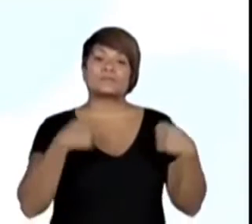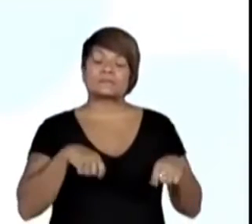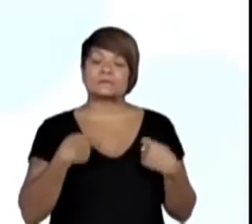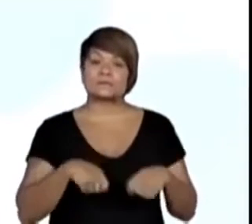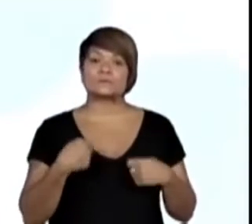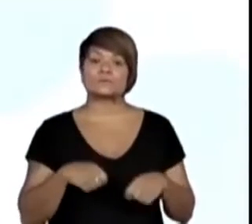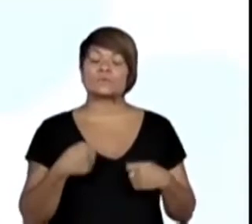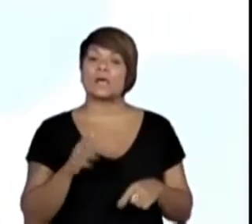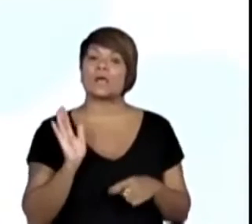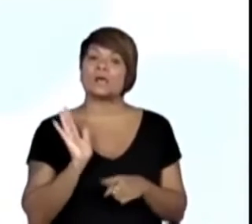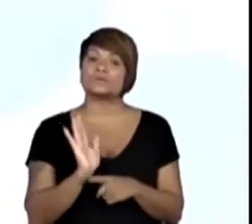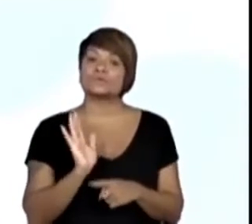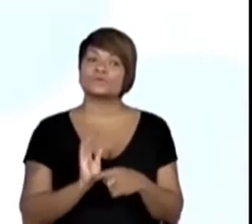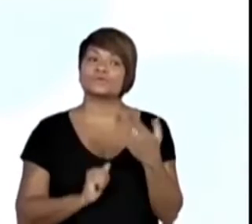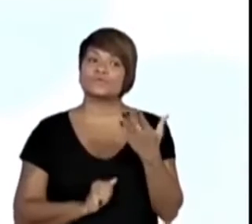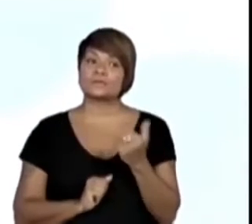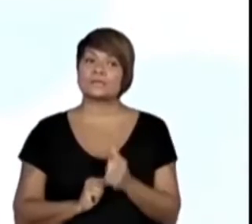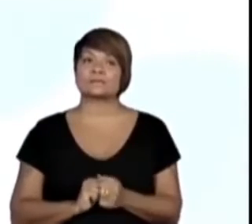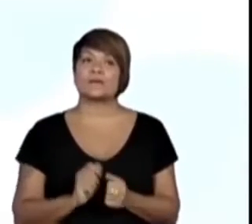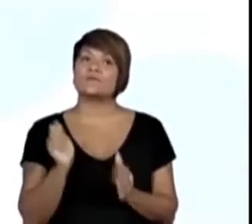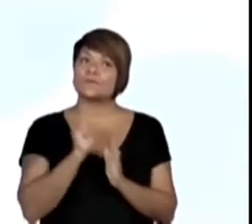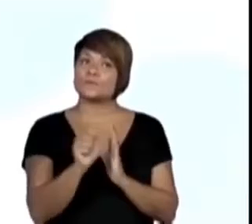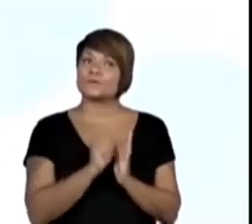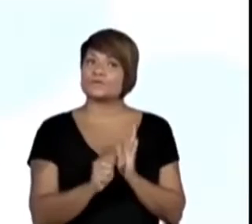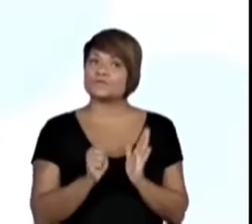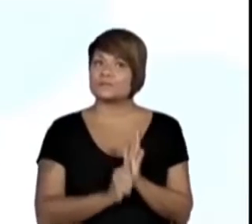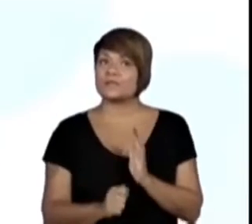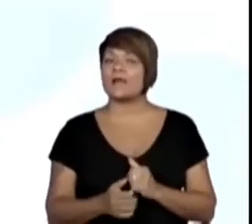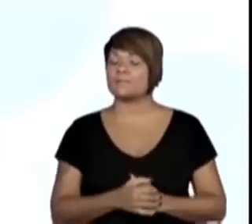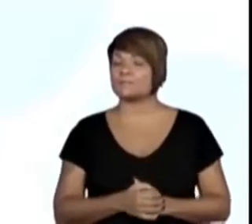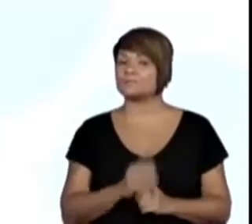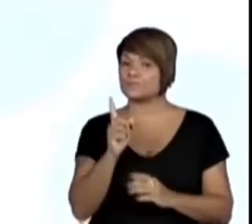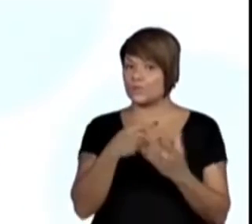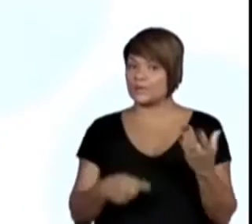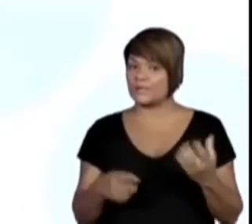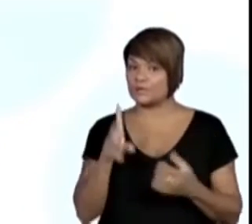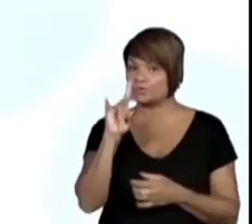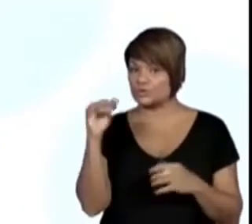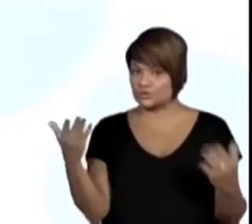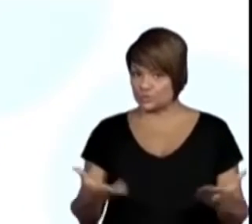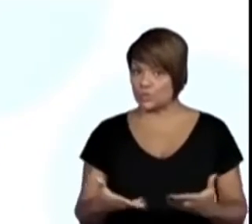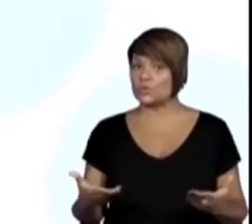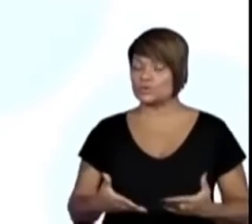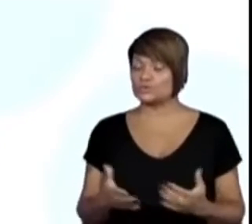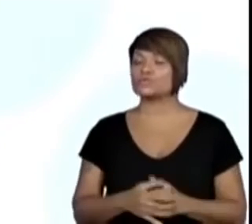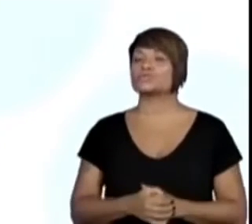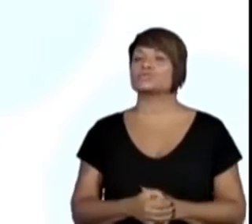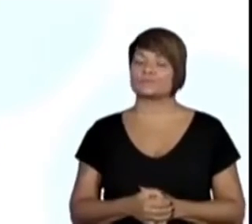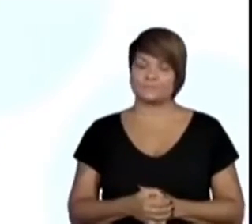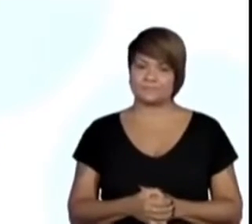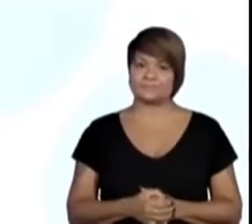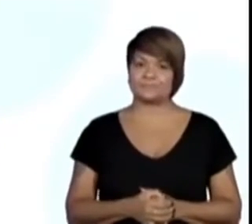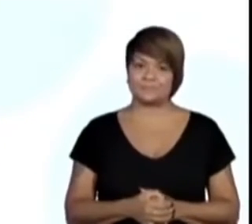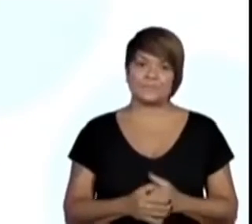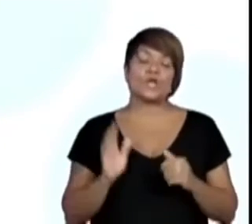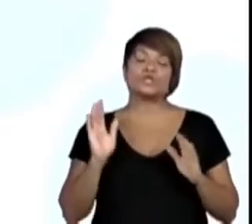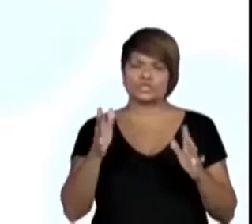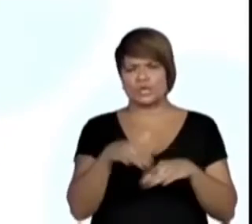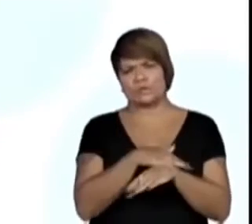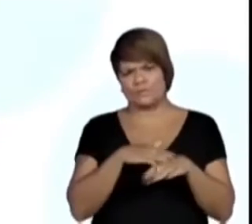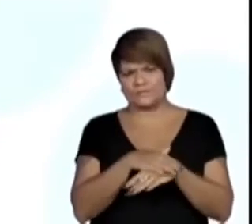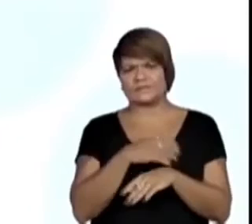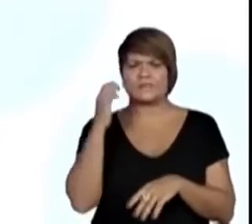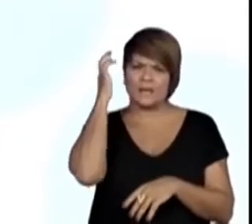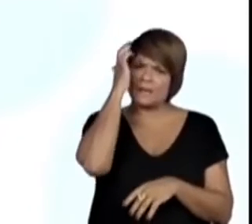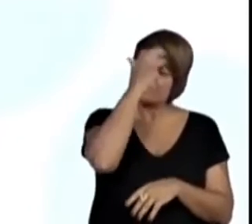vocês. Vamos registrar no caderno a data de hoje que nós já registramos? A gente já conversou